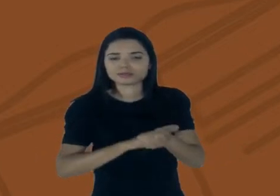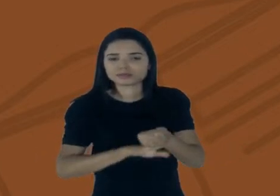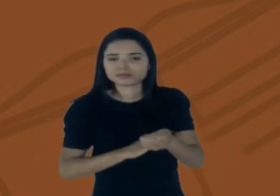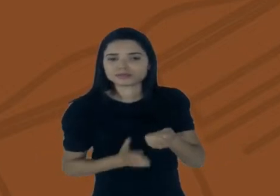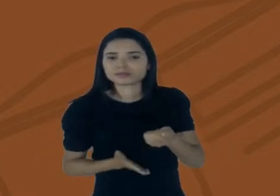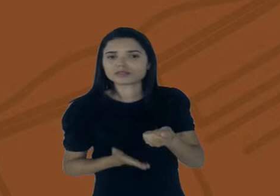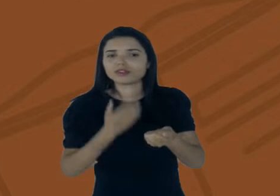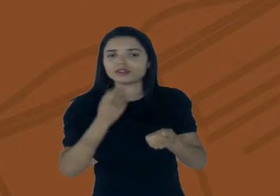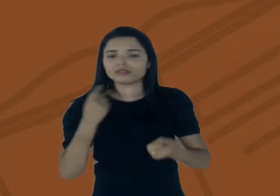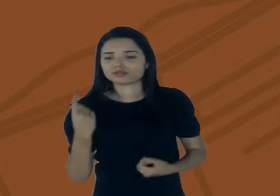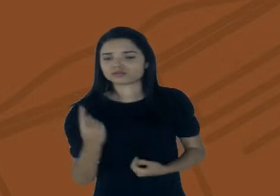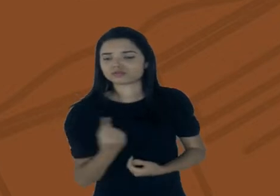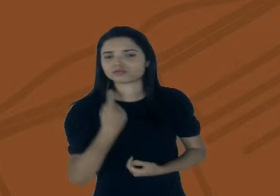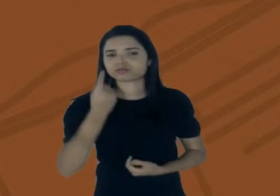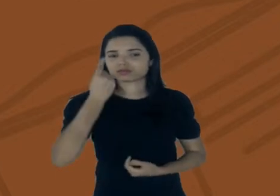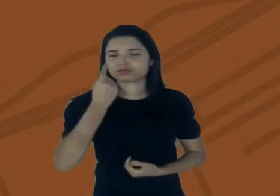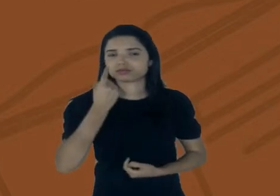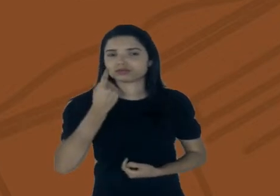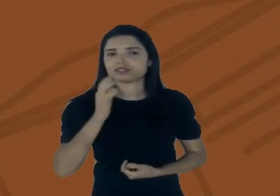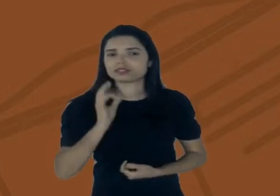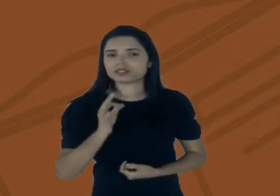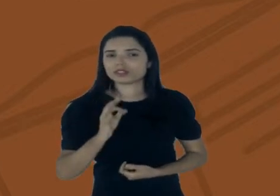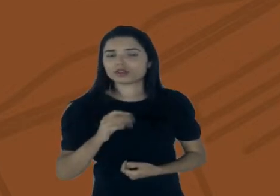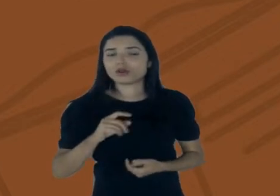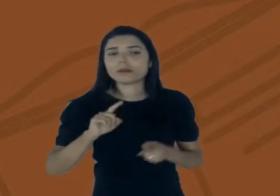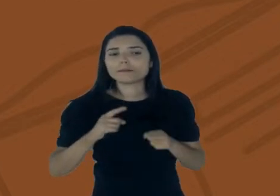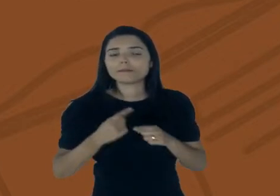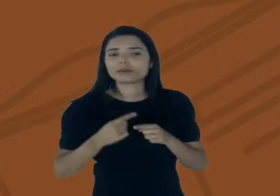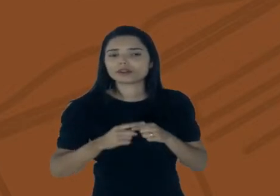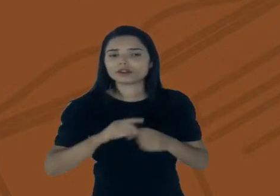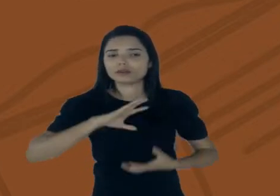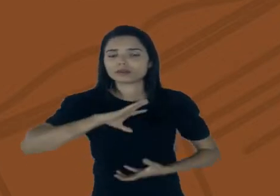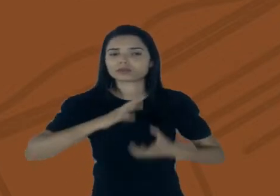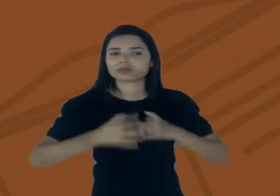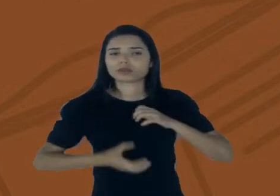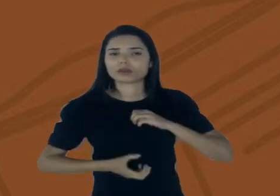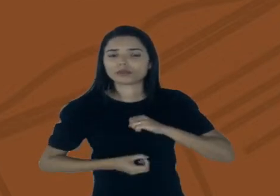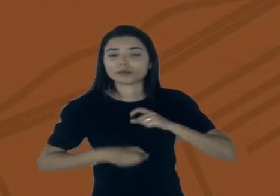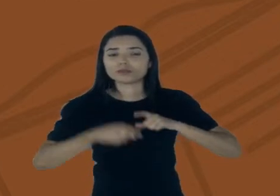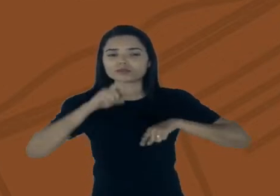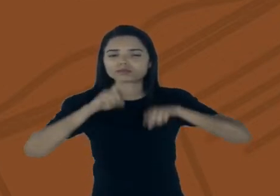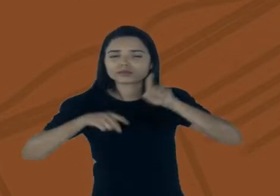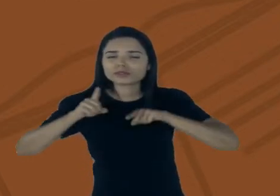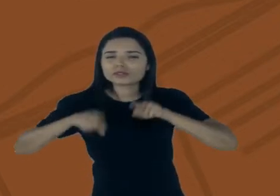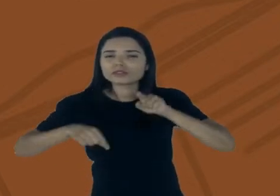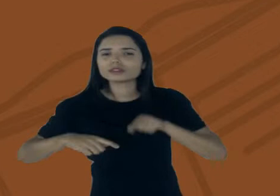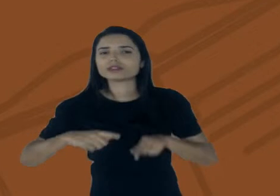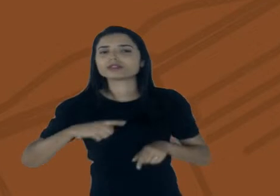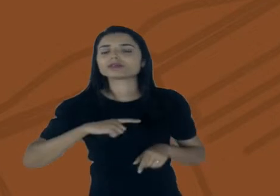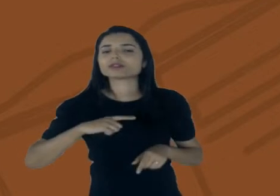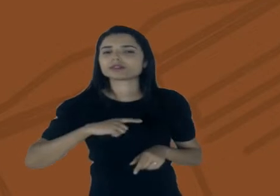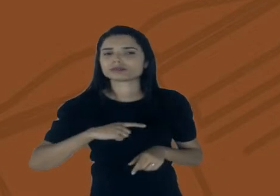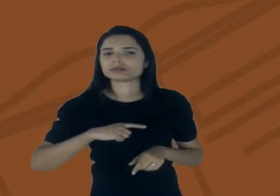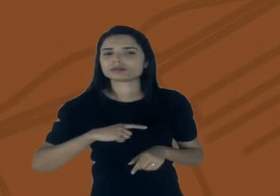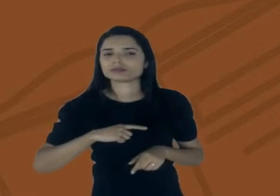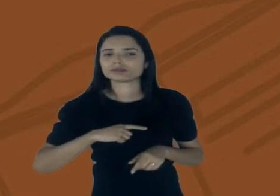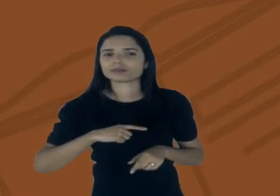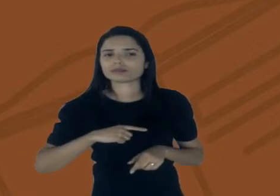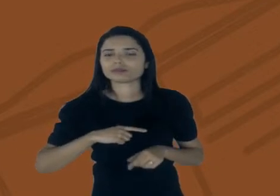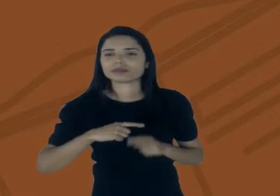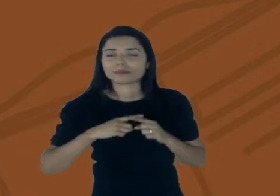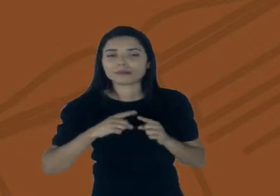Então, todo o metabolismo ele vai estar sendo alterado. Mas vejam, a anterior, ela vai vir principalmente por